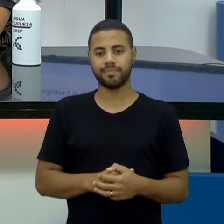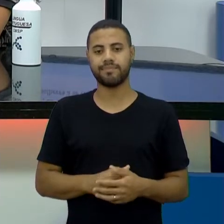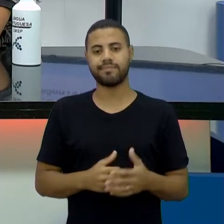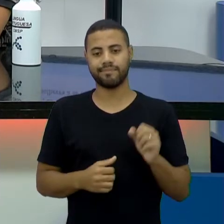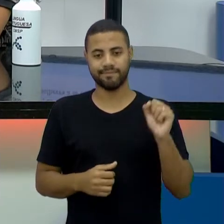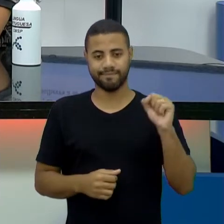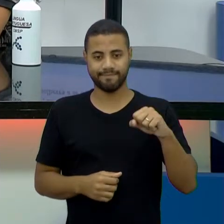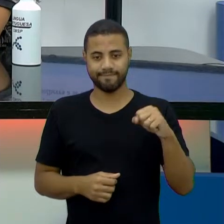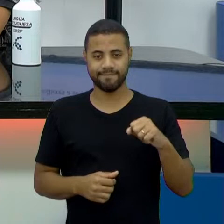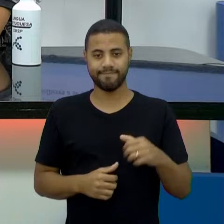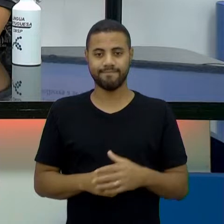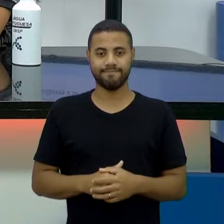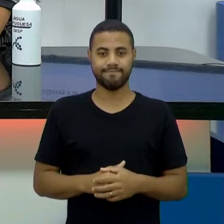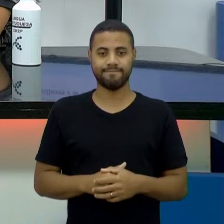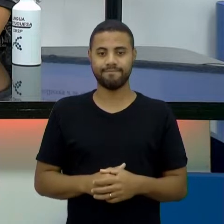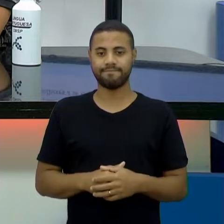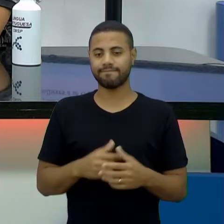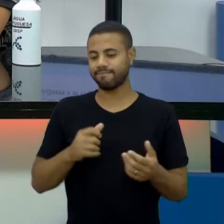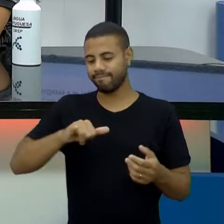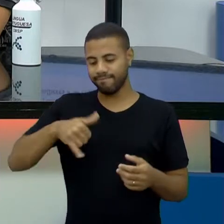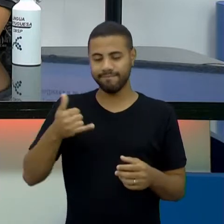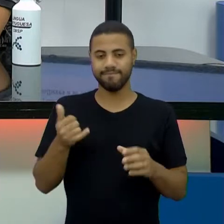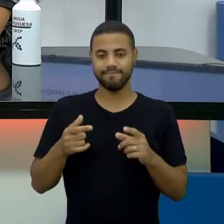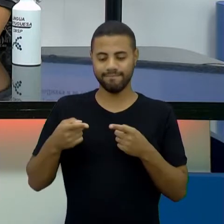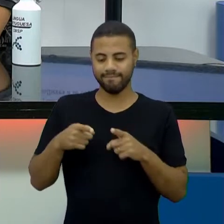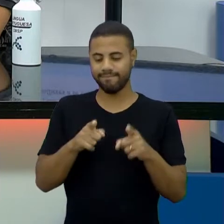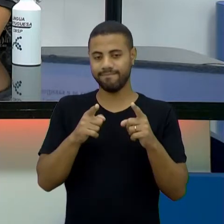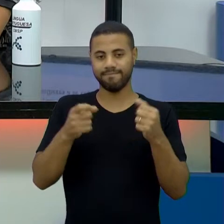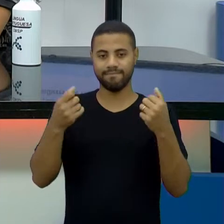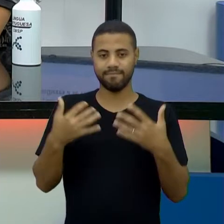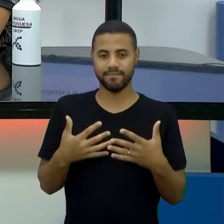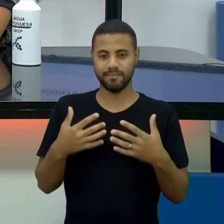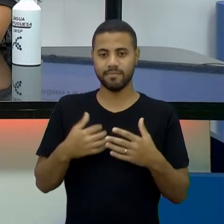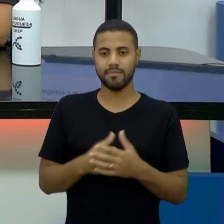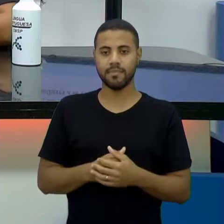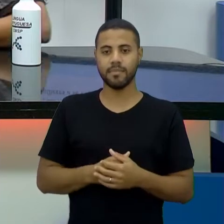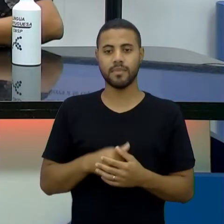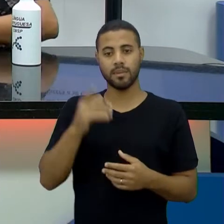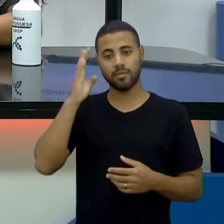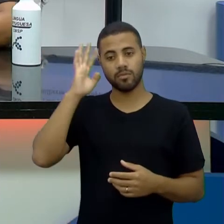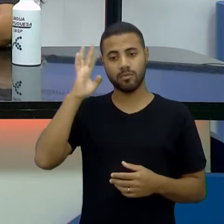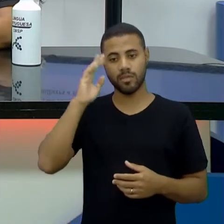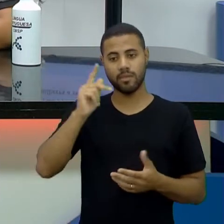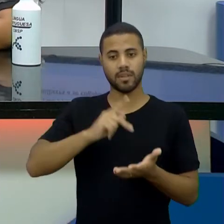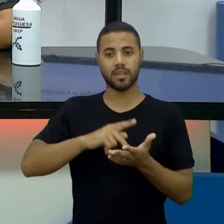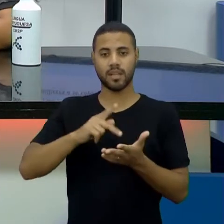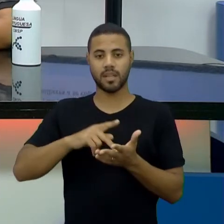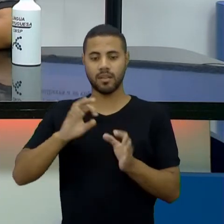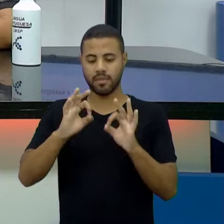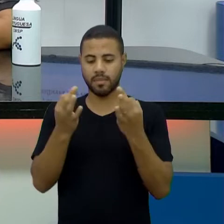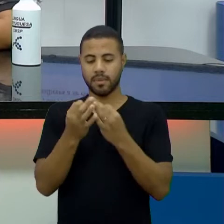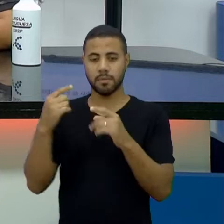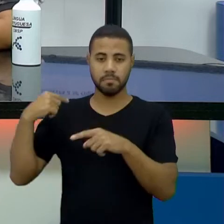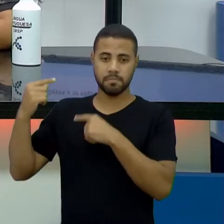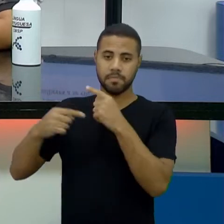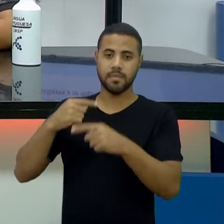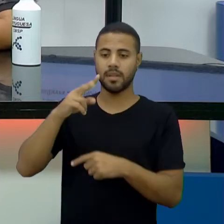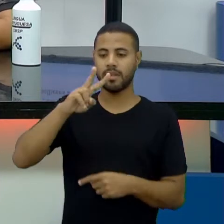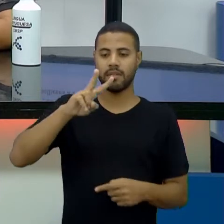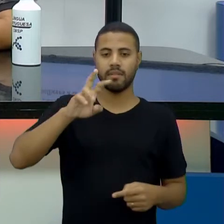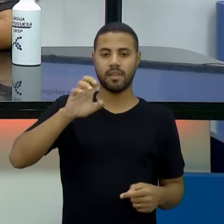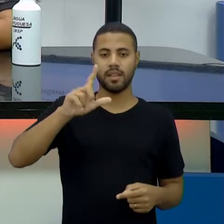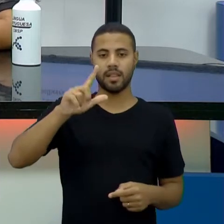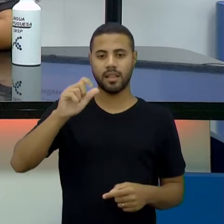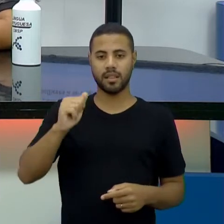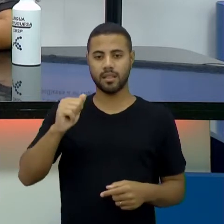aí, que pegamos o gancho, porque... O Grael, ele também dinastia, sempre... de uma família, Exato. né? E a vela também não dá pra fazer na escola